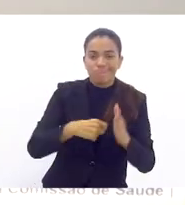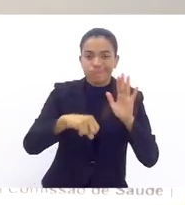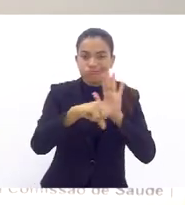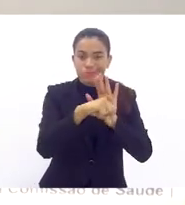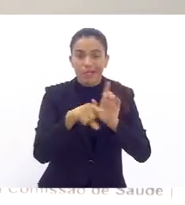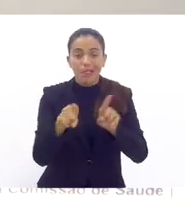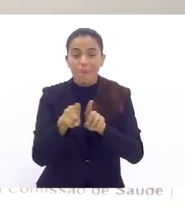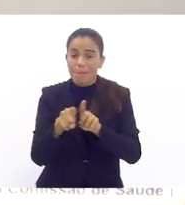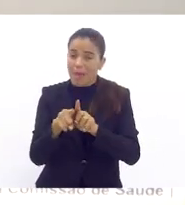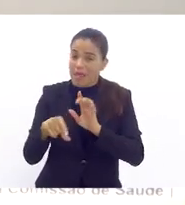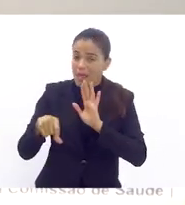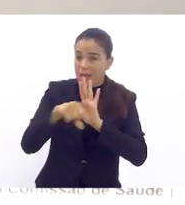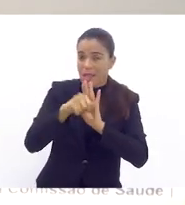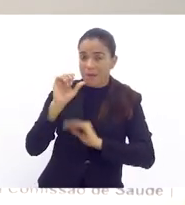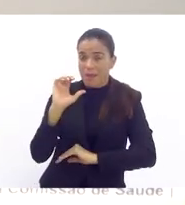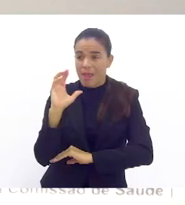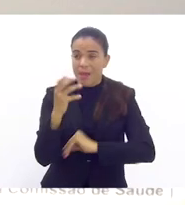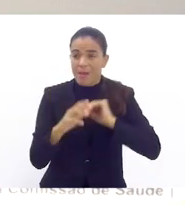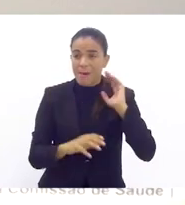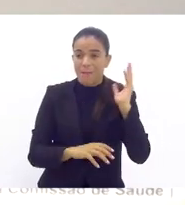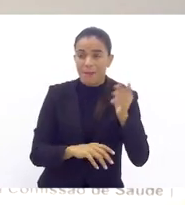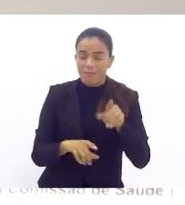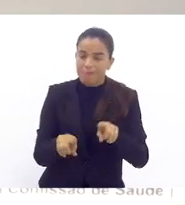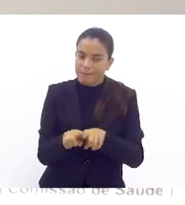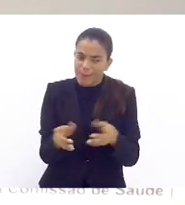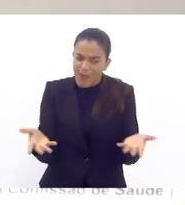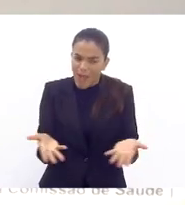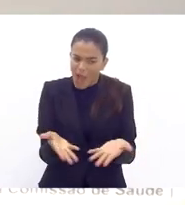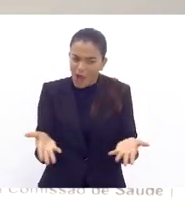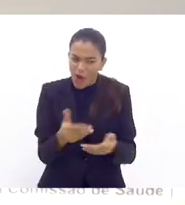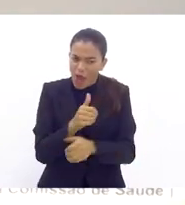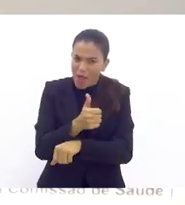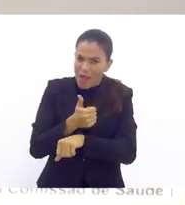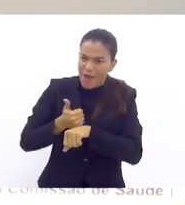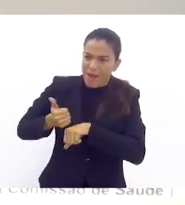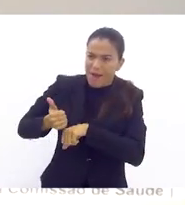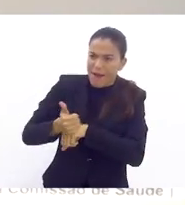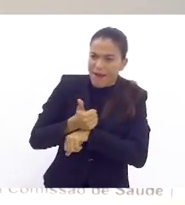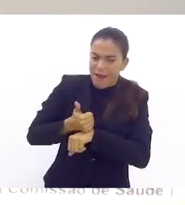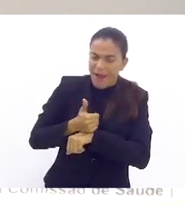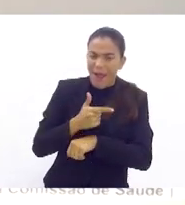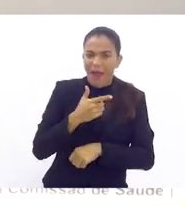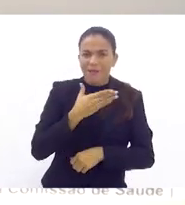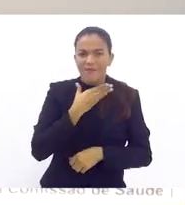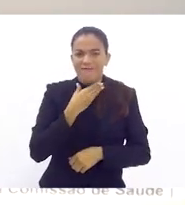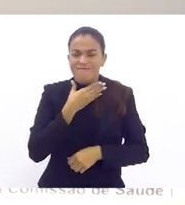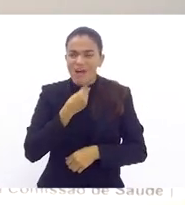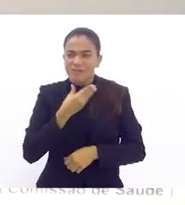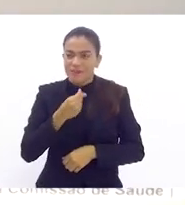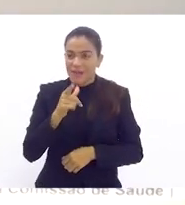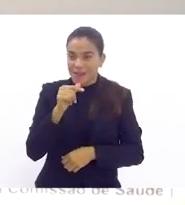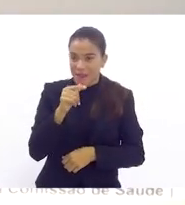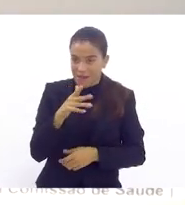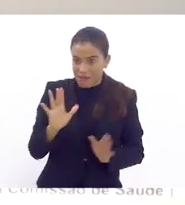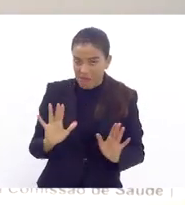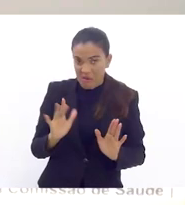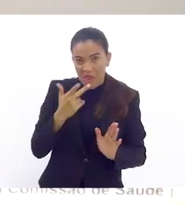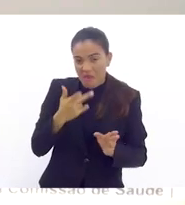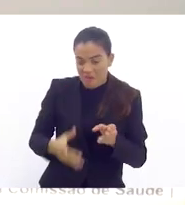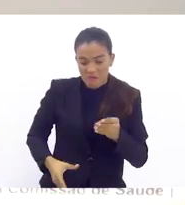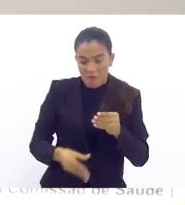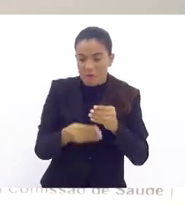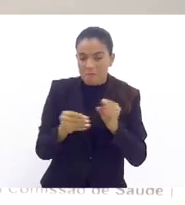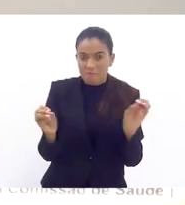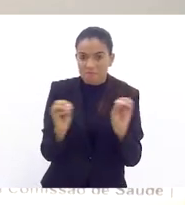ambientais e agora com muita competência, digamos assim, na questão da água. Eu não vou fazer nenhuma